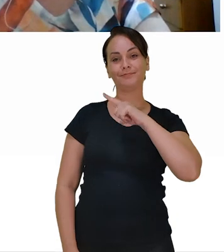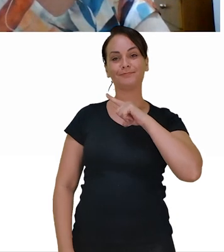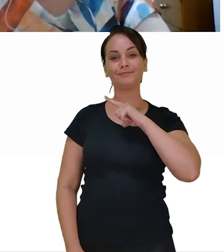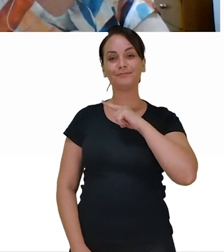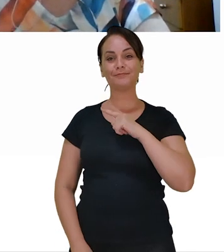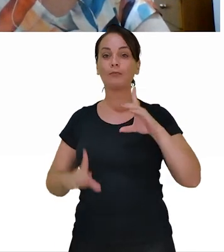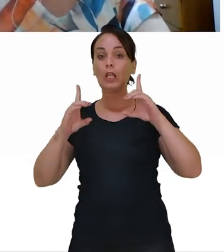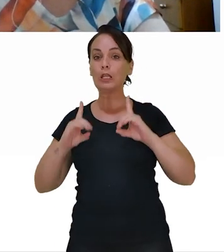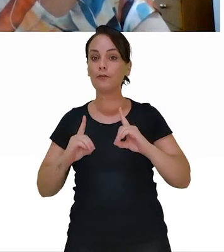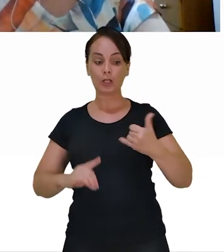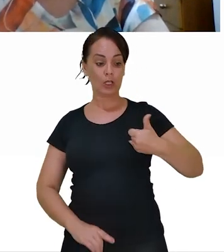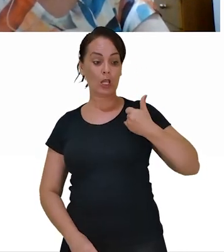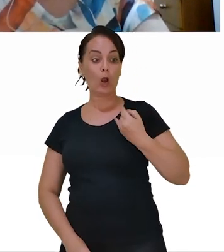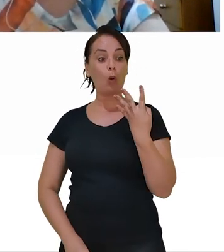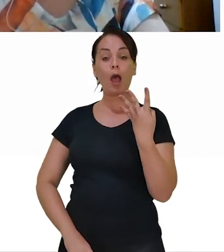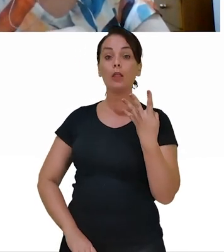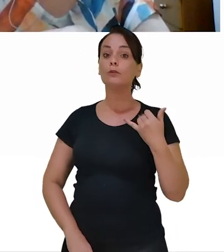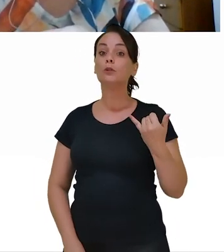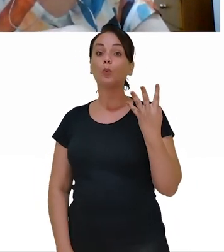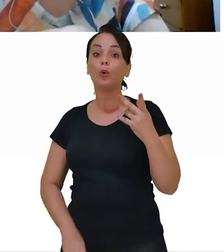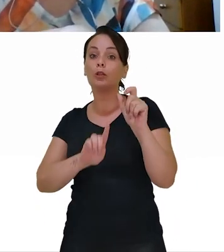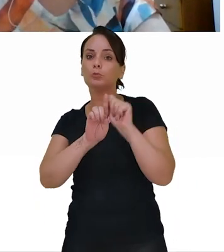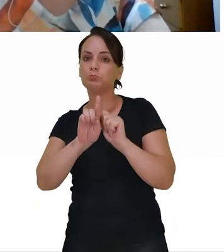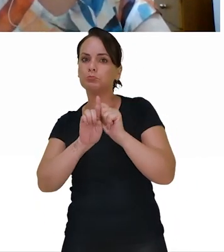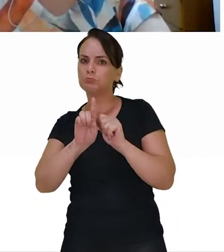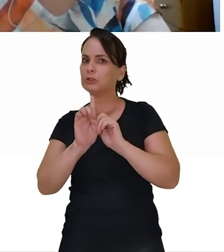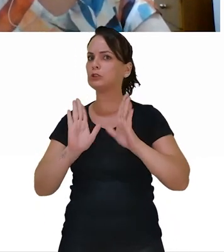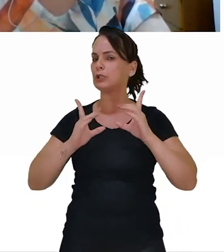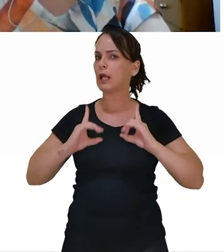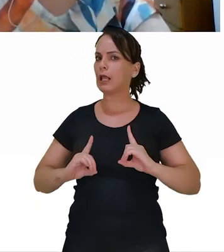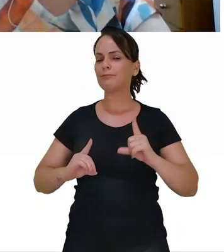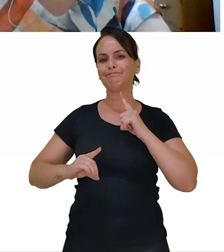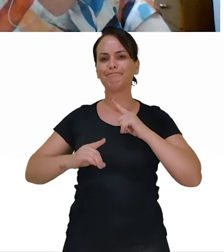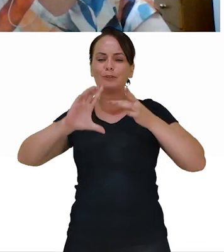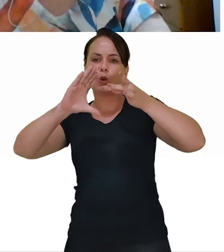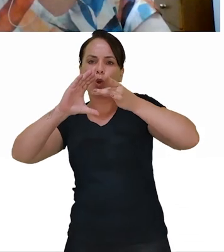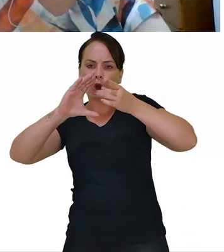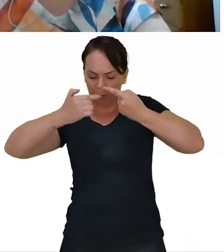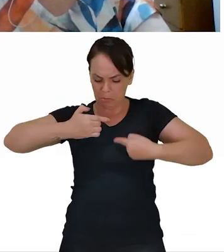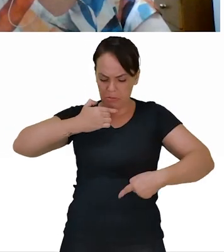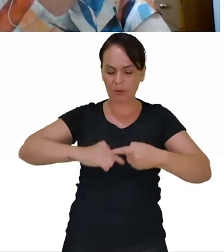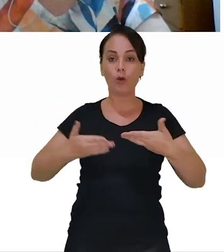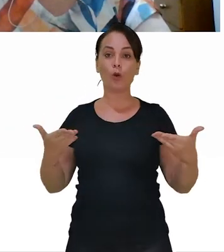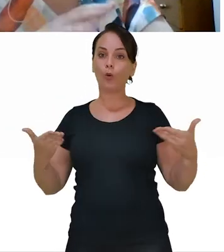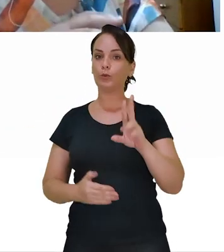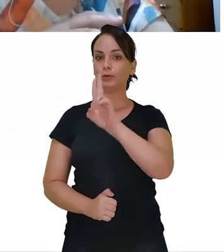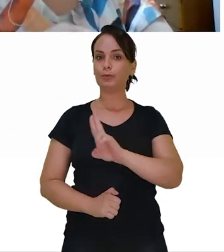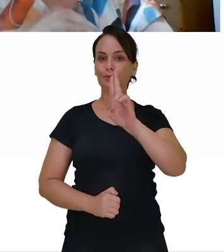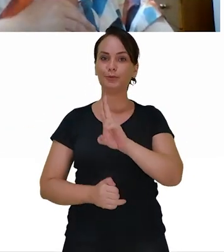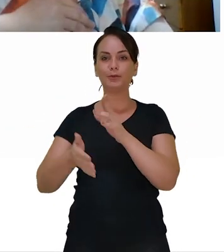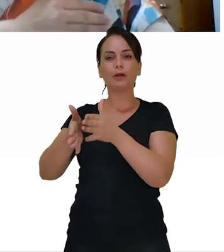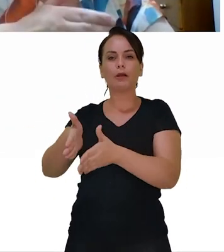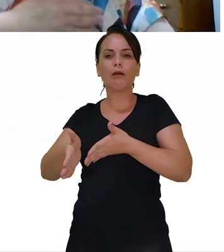eu tenho deficiência desde os meus 4 meses de idade, né? Ela atingiu várias partes do corpo. E hoje eu sou usuária de cadeira